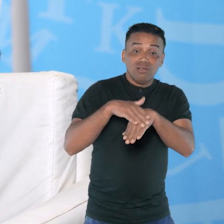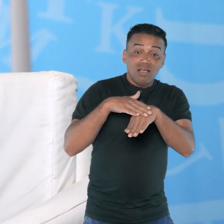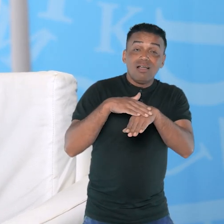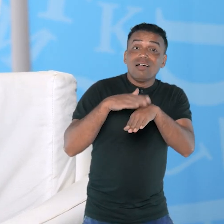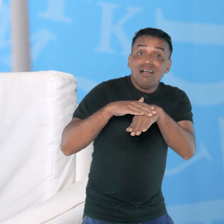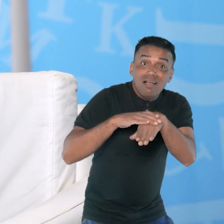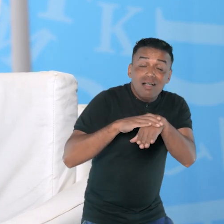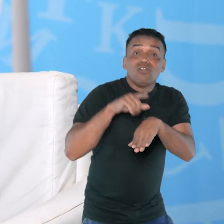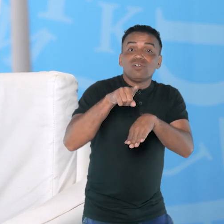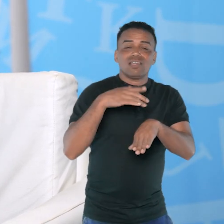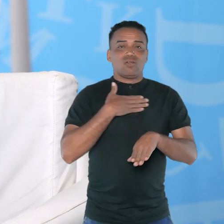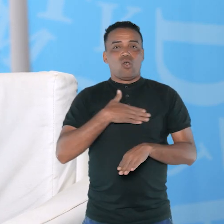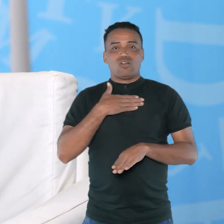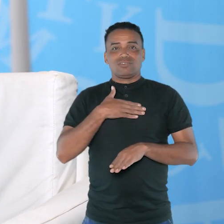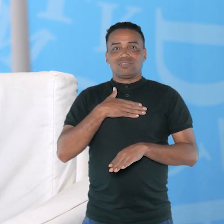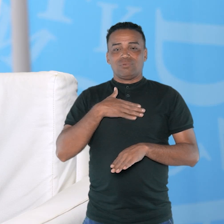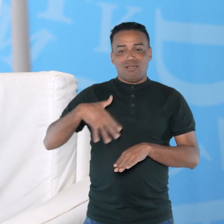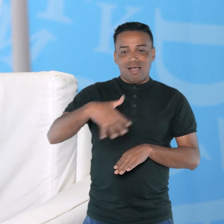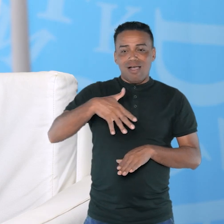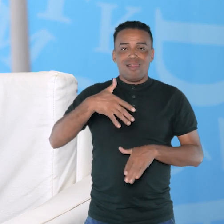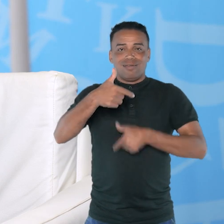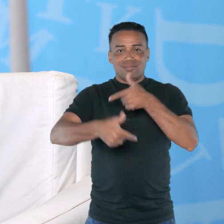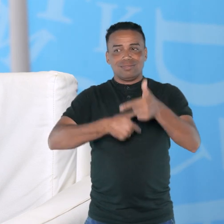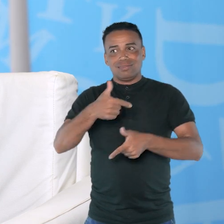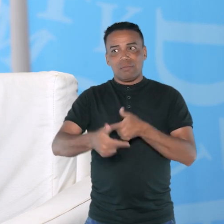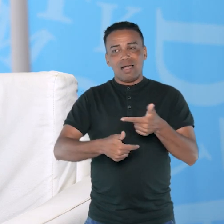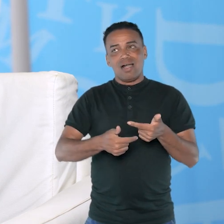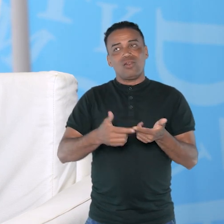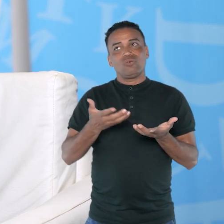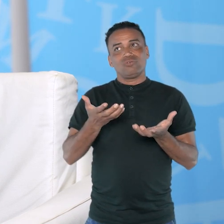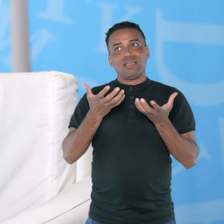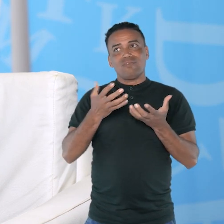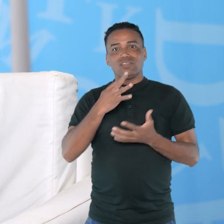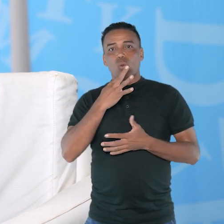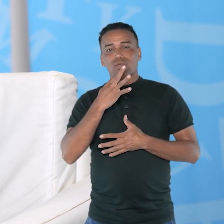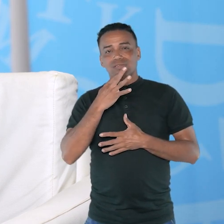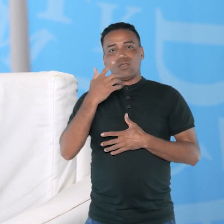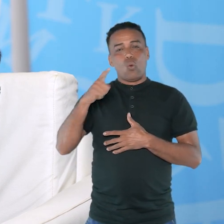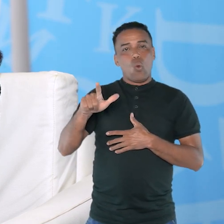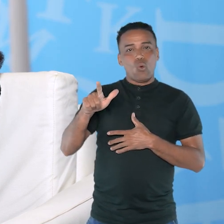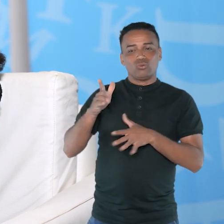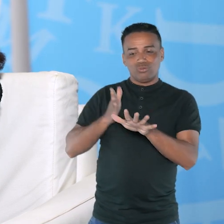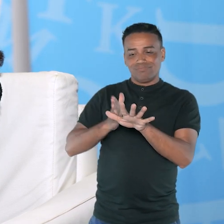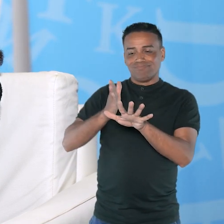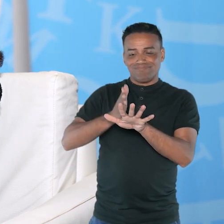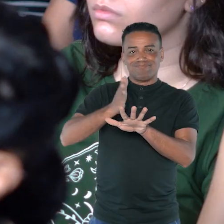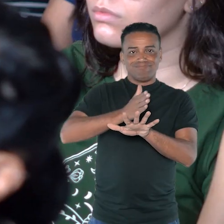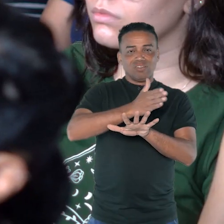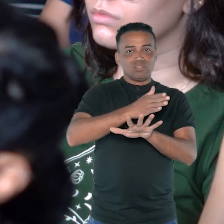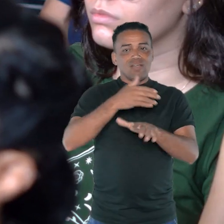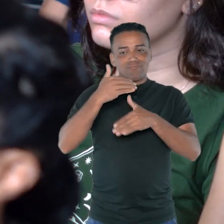porque o caminho do mundo do trabalho te leva você a conhecer outros espaços, você vai